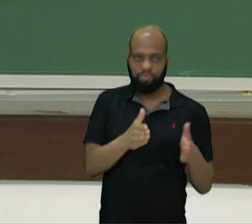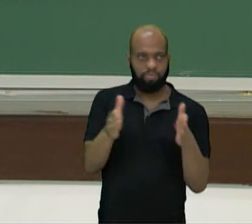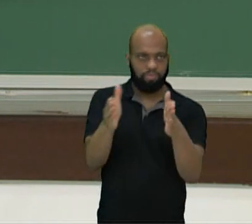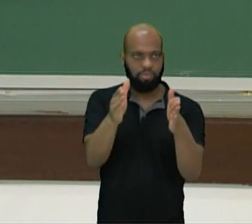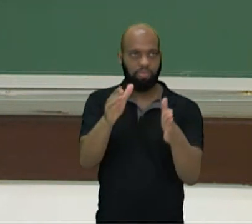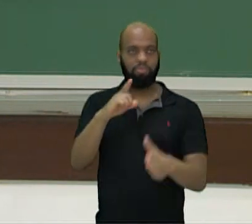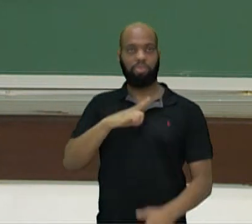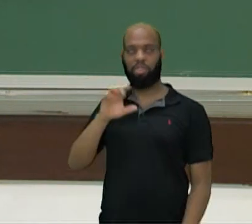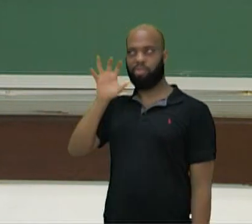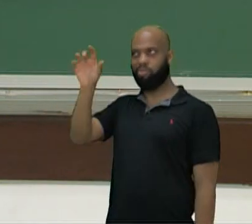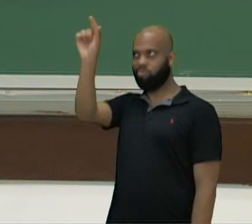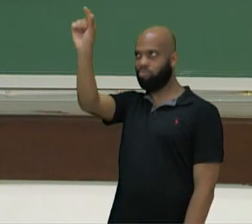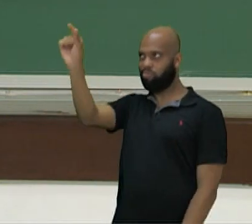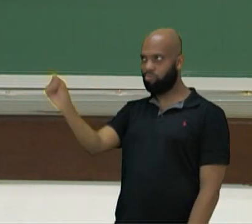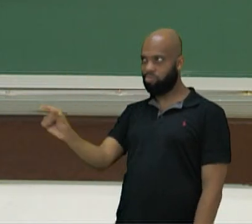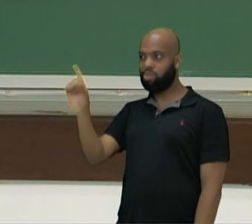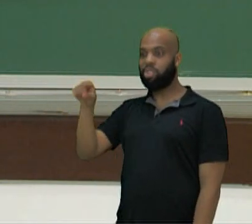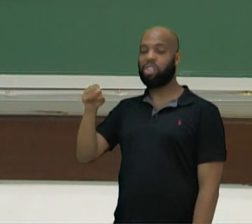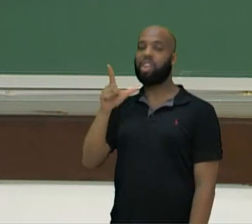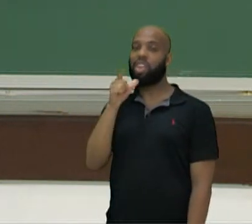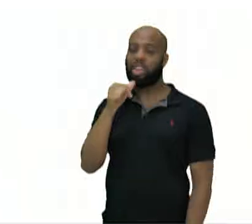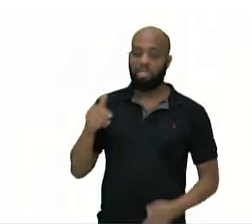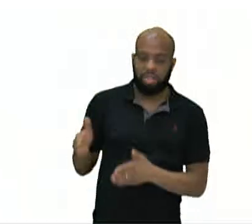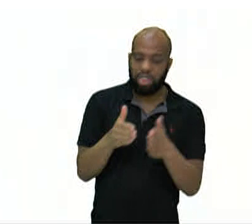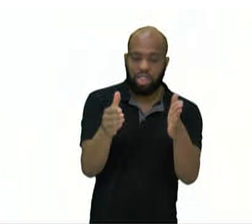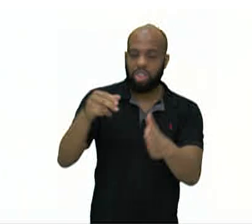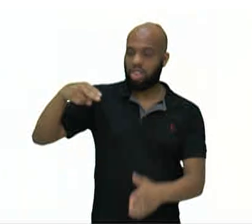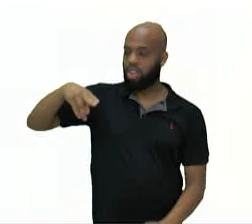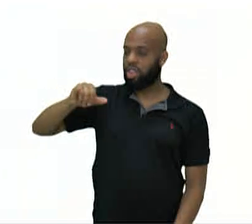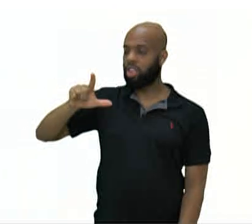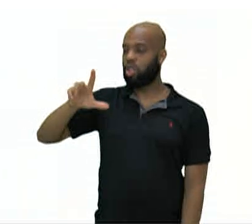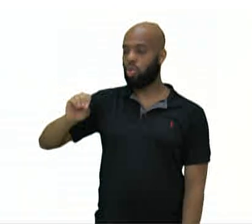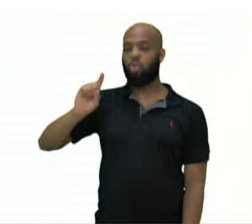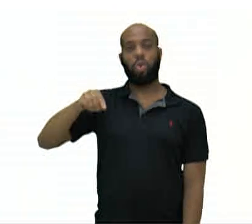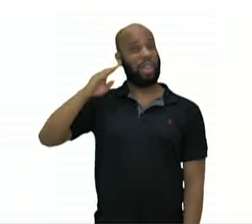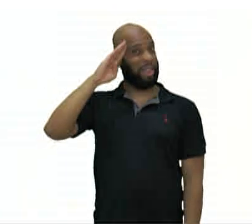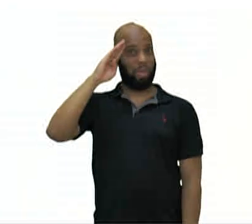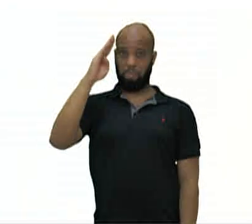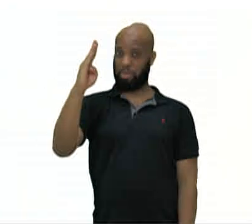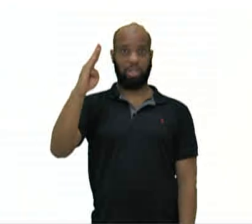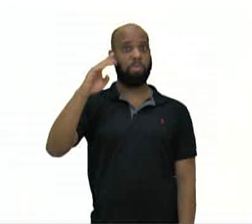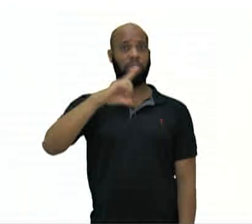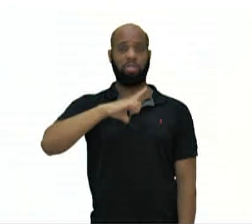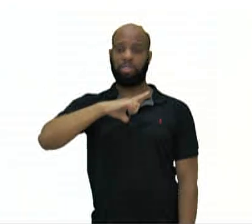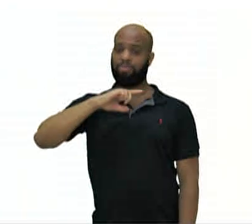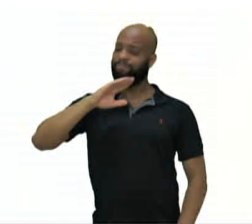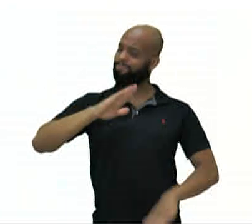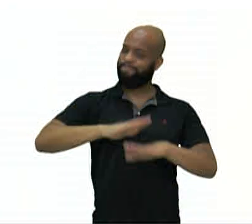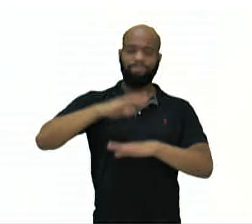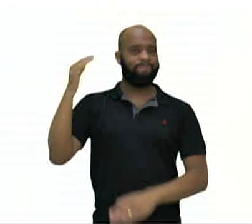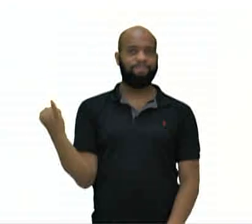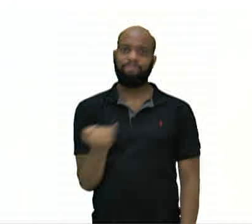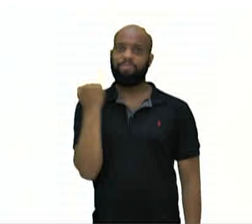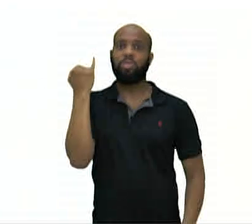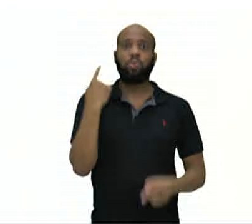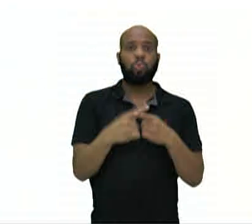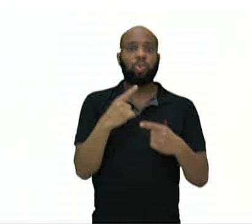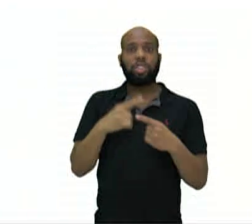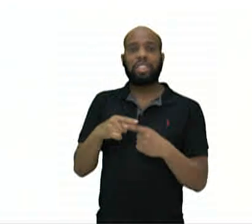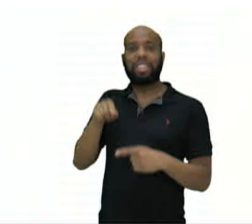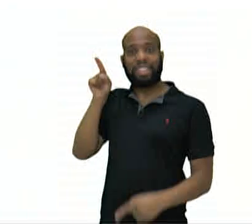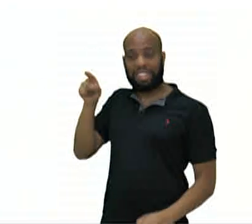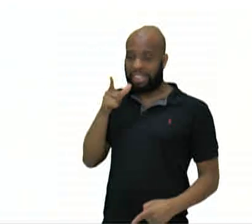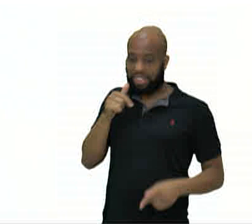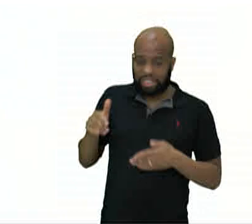Rio Nilo é um crime, porque é a principal expressão, é o ícone principal. Foi o Nilo